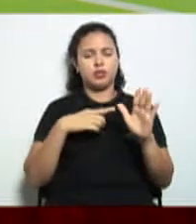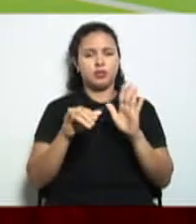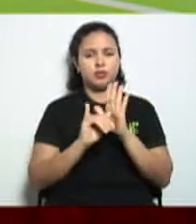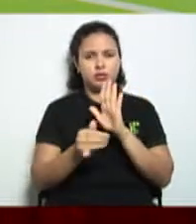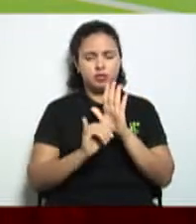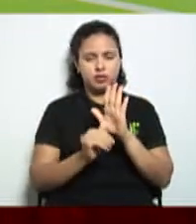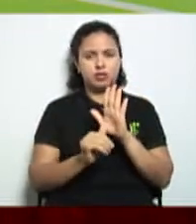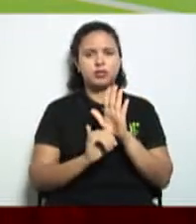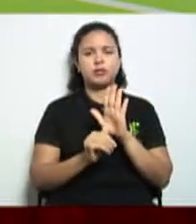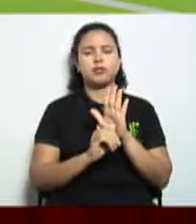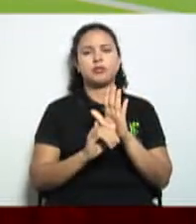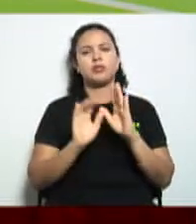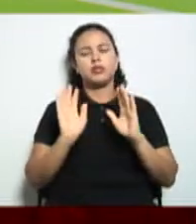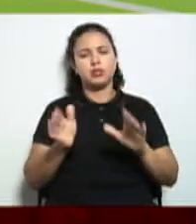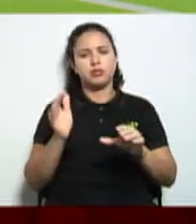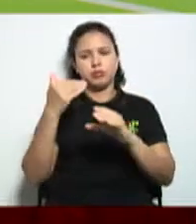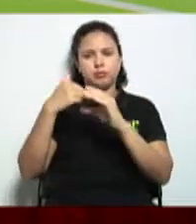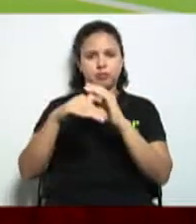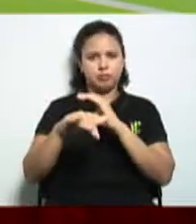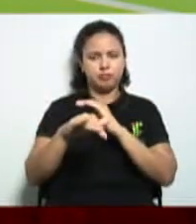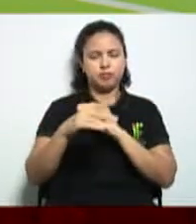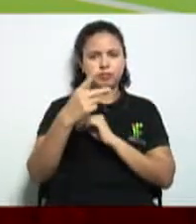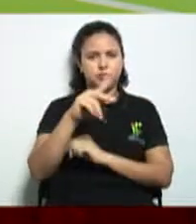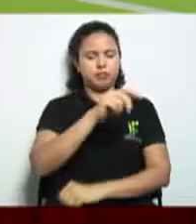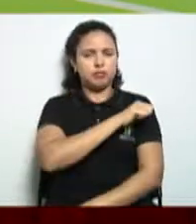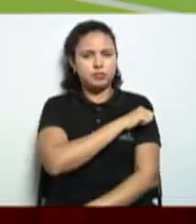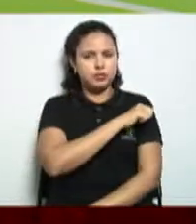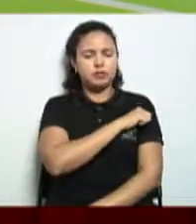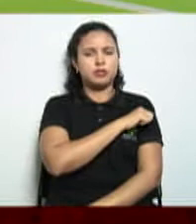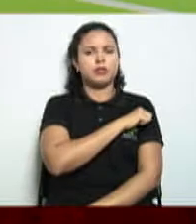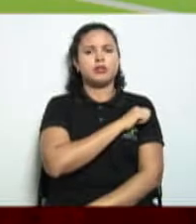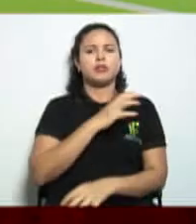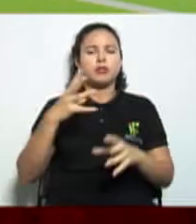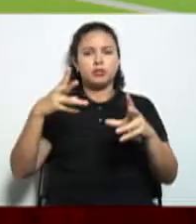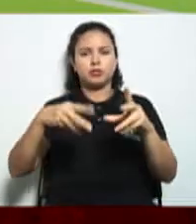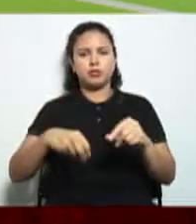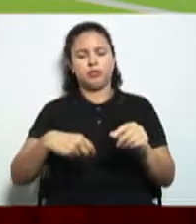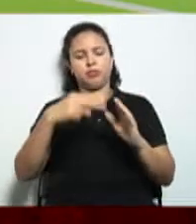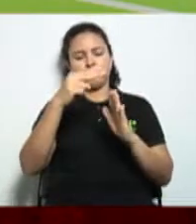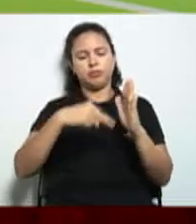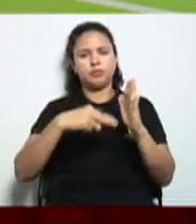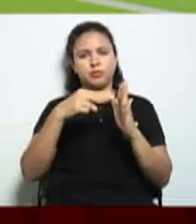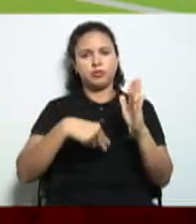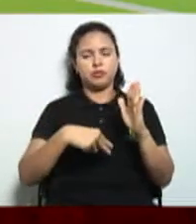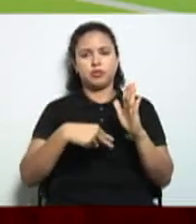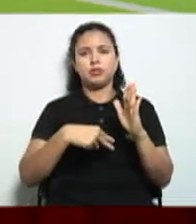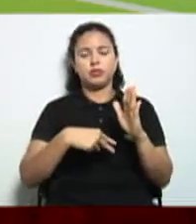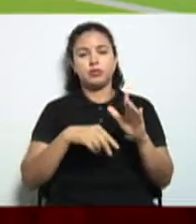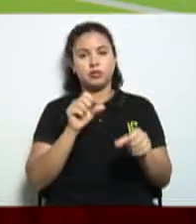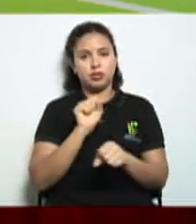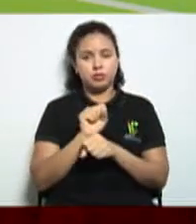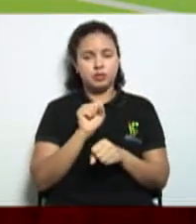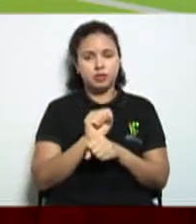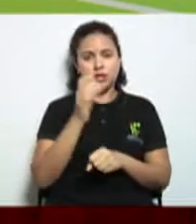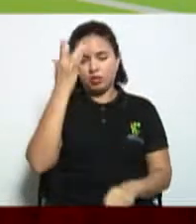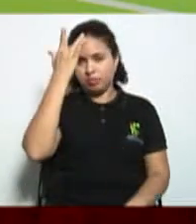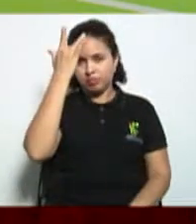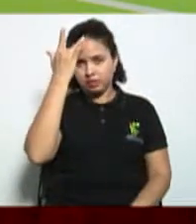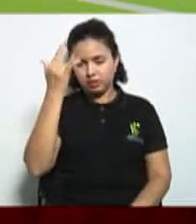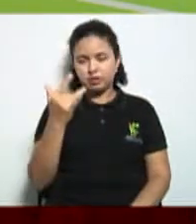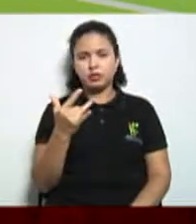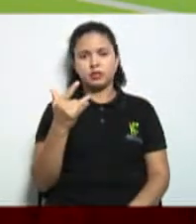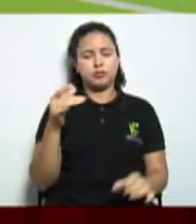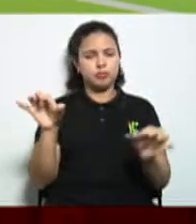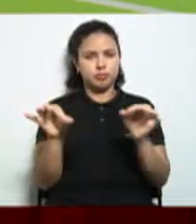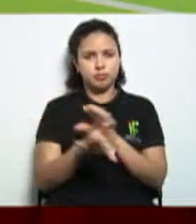professores. O edital foi enviado para vocês, os requisitos certinho, né? Não deixem, né, para a última hora. Então, encerra amanhã, já olha hoje com o